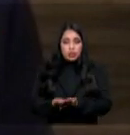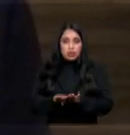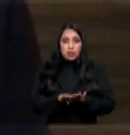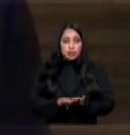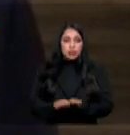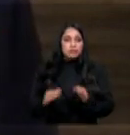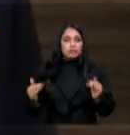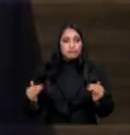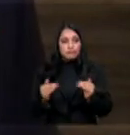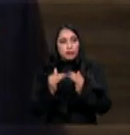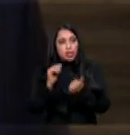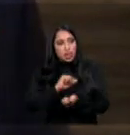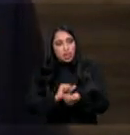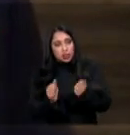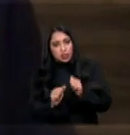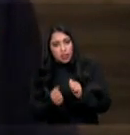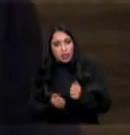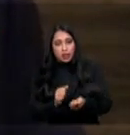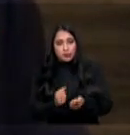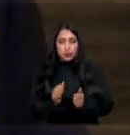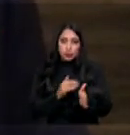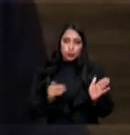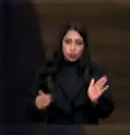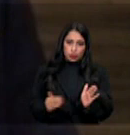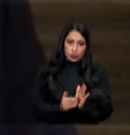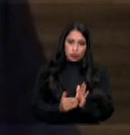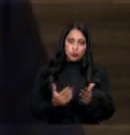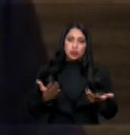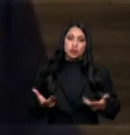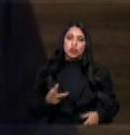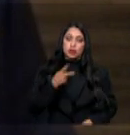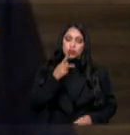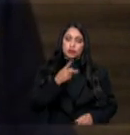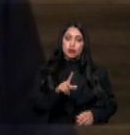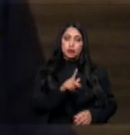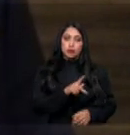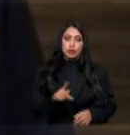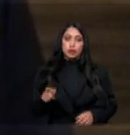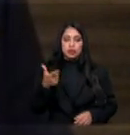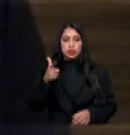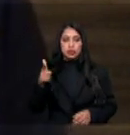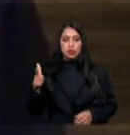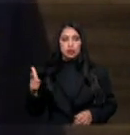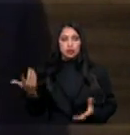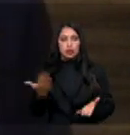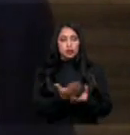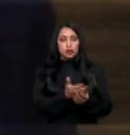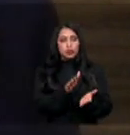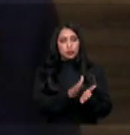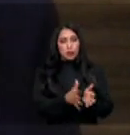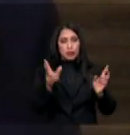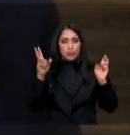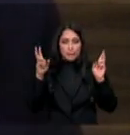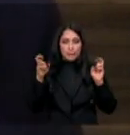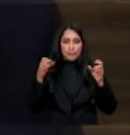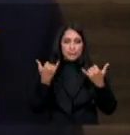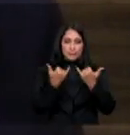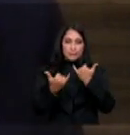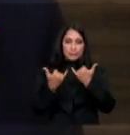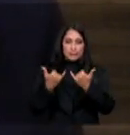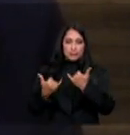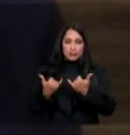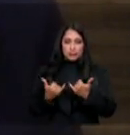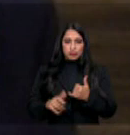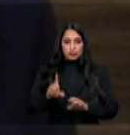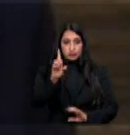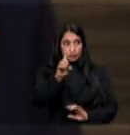se encontrem na mesma situação. Eu tenho dito, presidente, em outros casos que julgamos matérias afetas ao direito